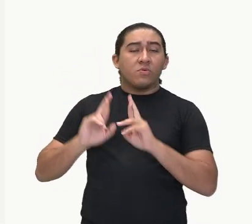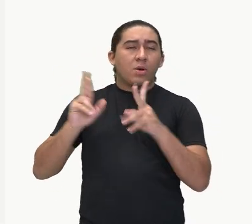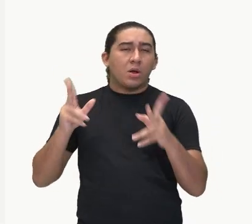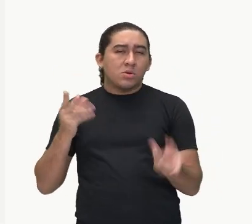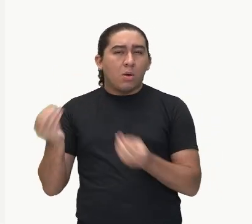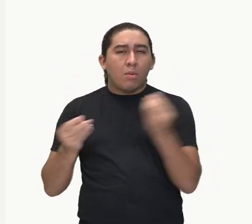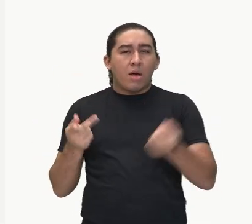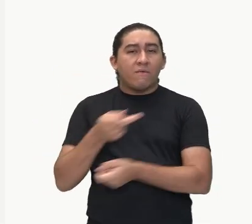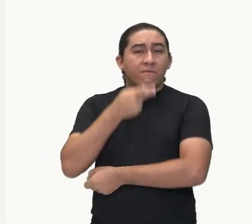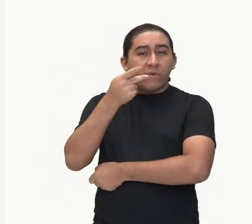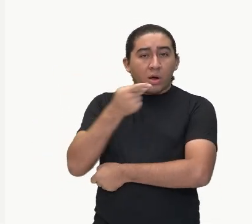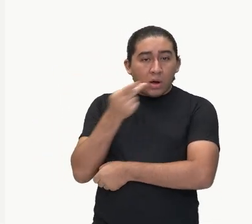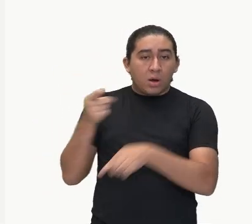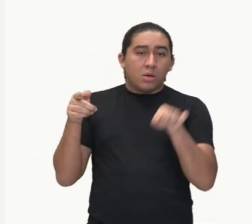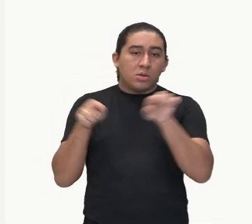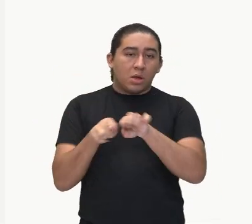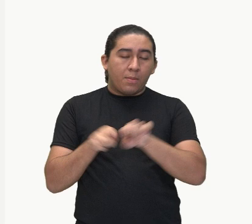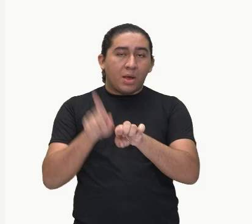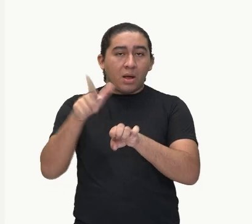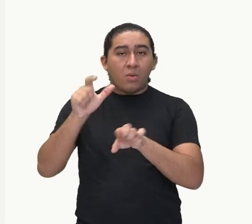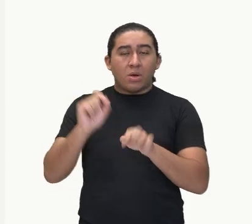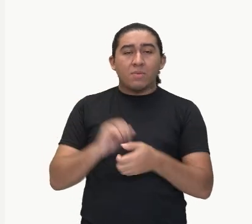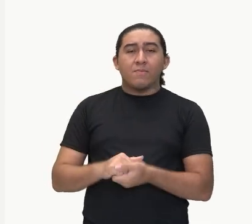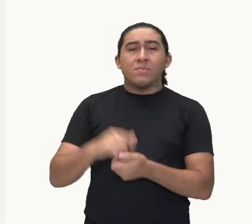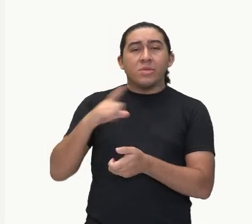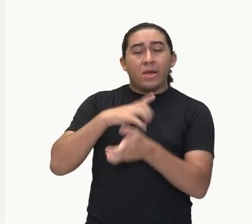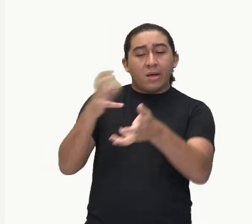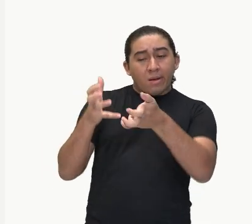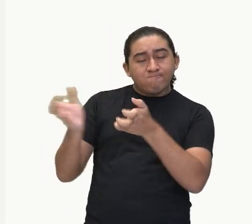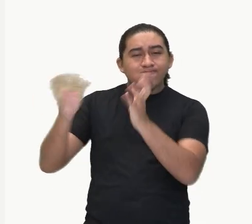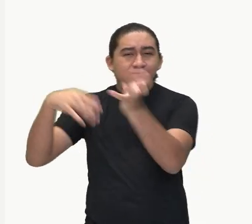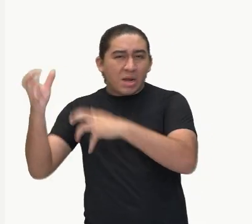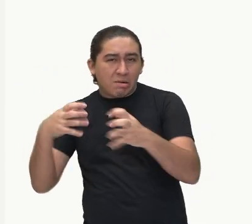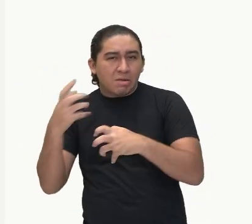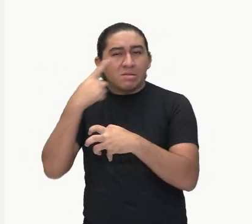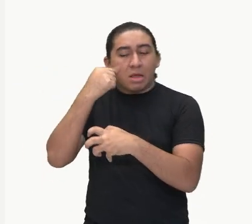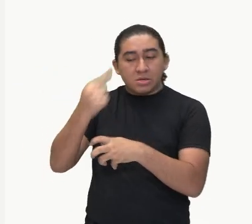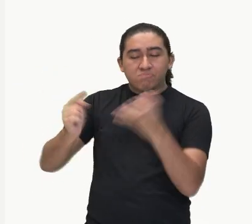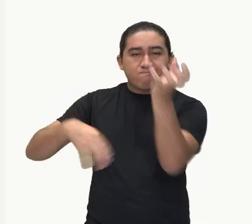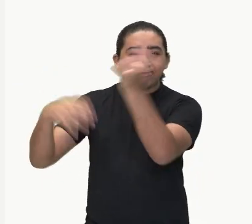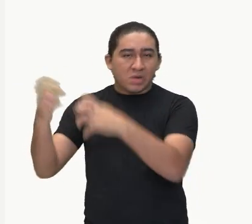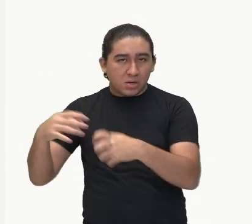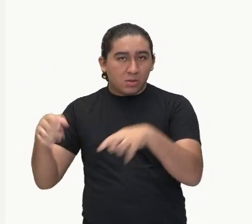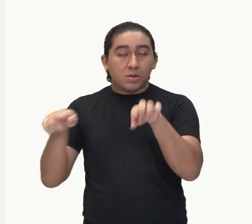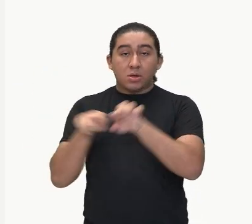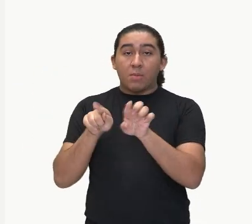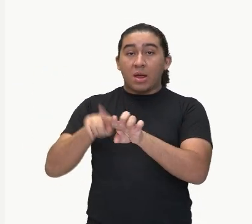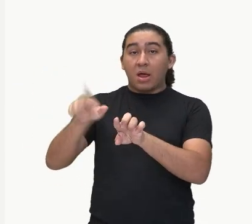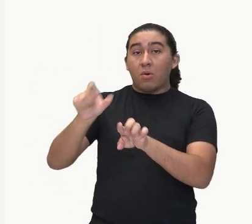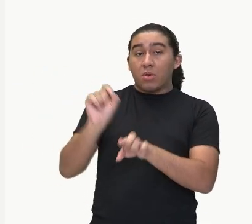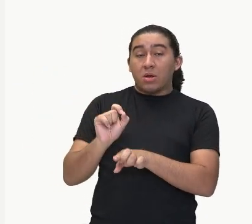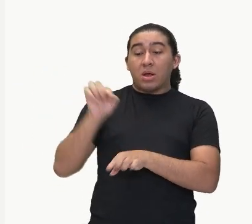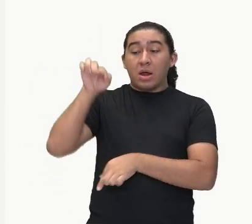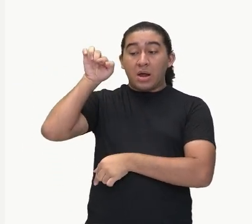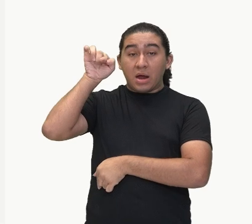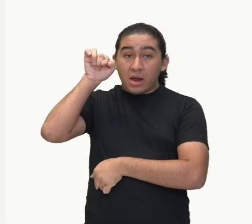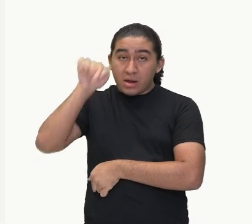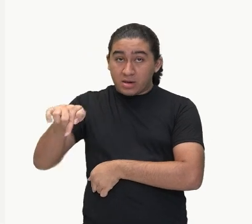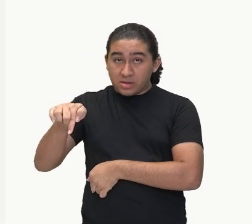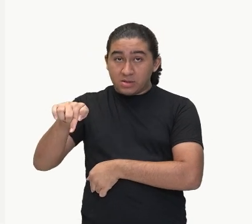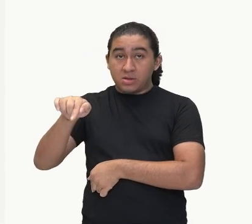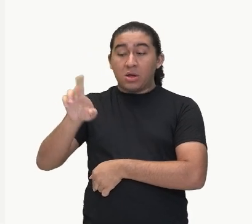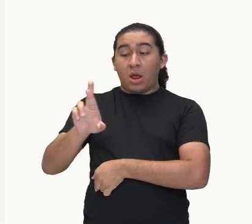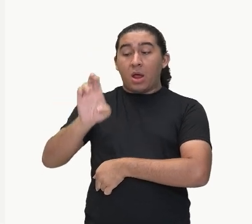falar, personagens barraqueiros. Olha que a gente está falando em realismo. Então, vamos falar